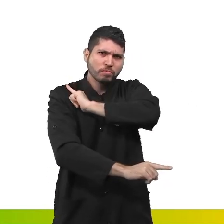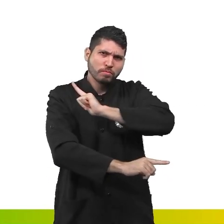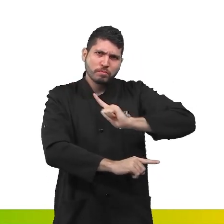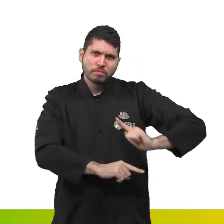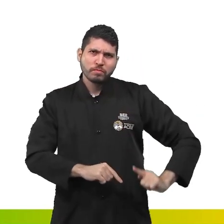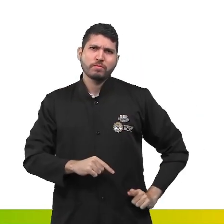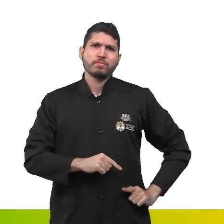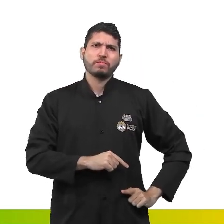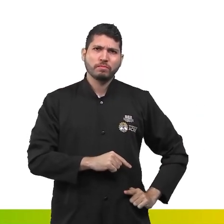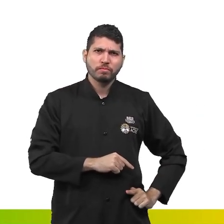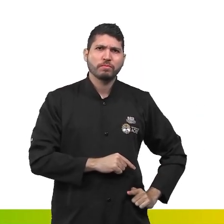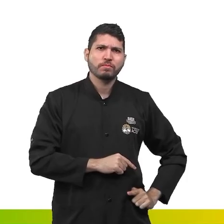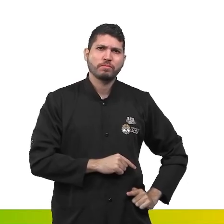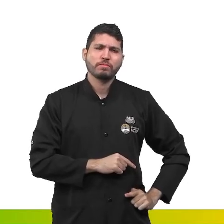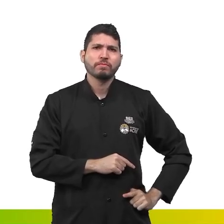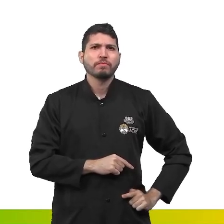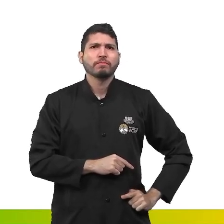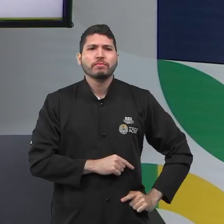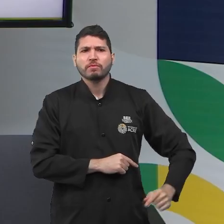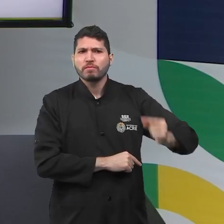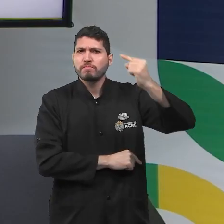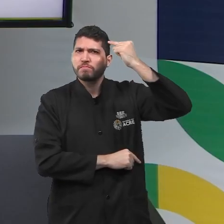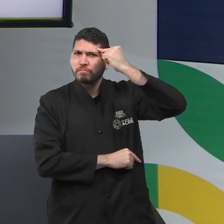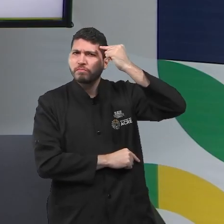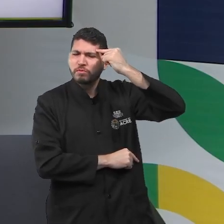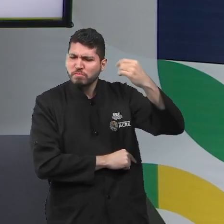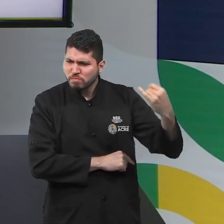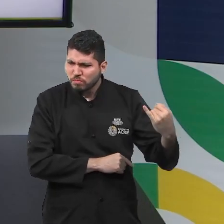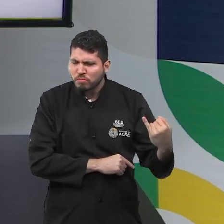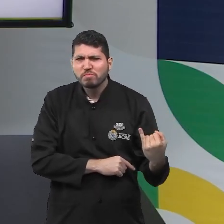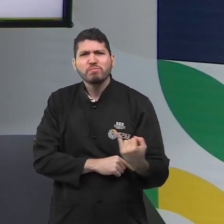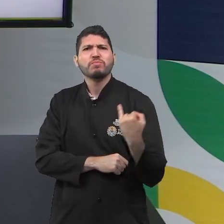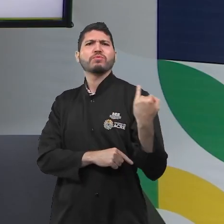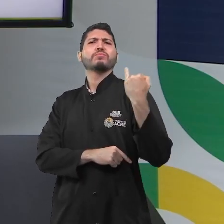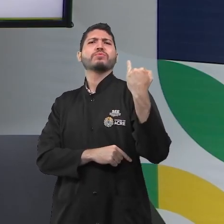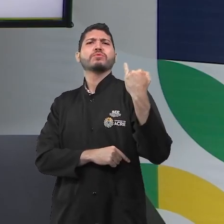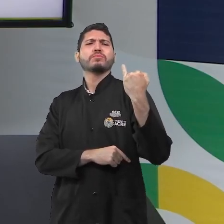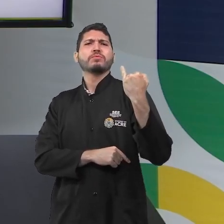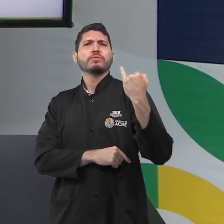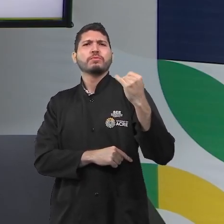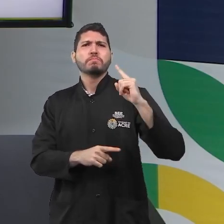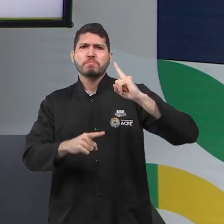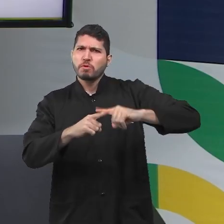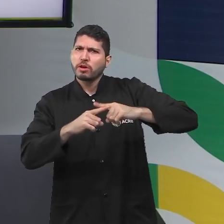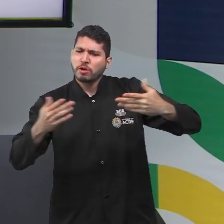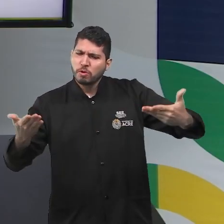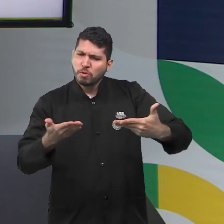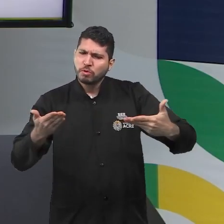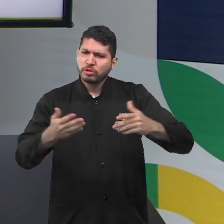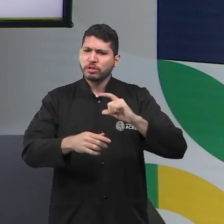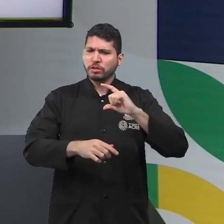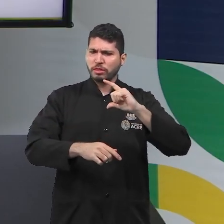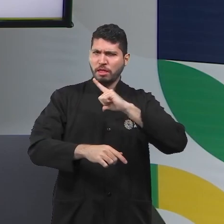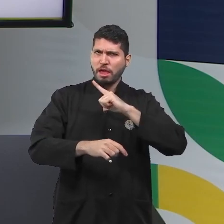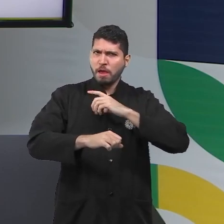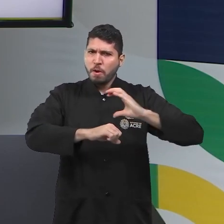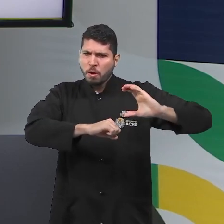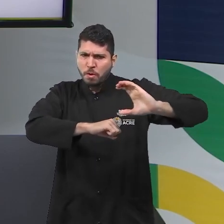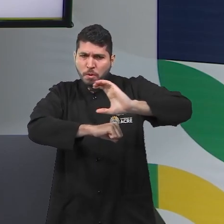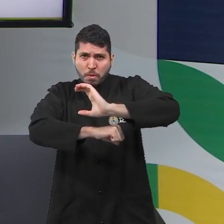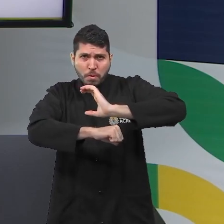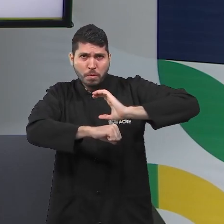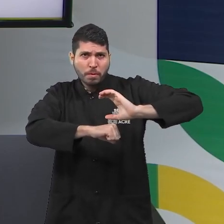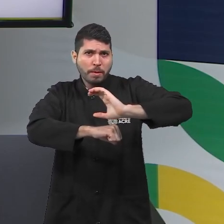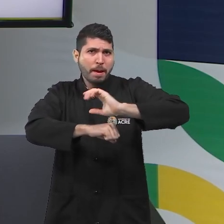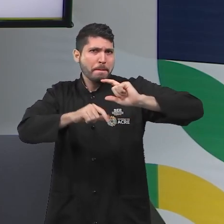Então, esse aqui foi um pensador de vital importância, porque hoje nós temos as nossas constituições no Ocidente,